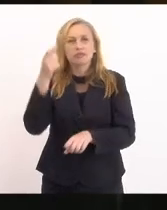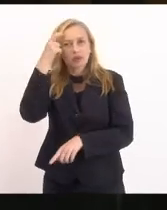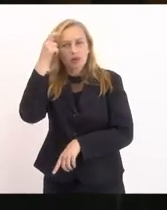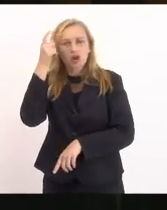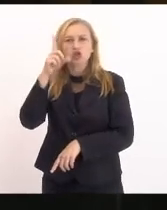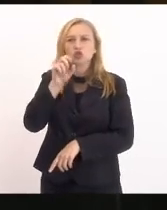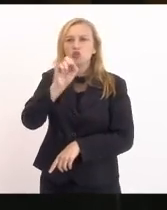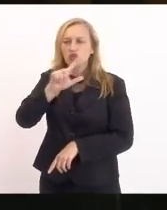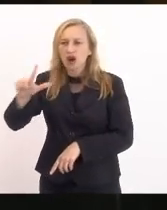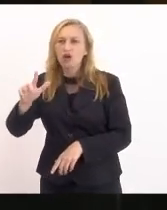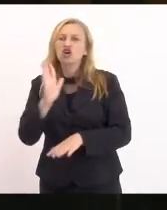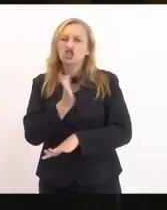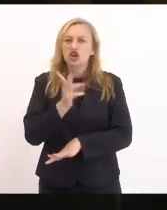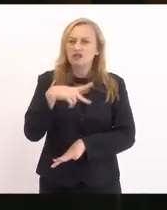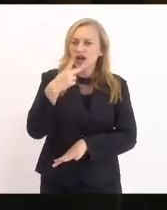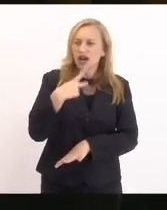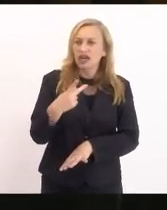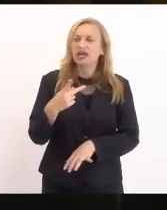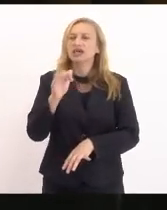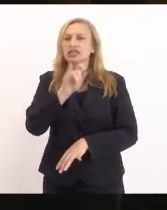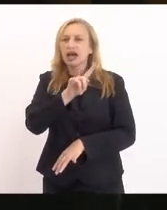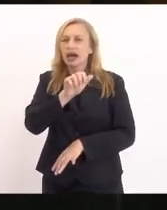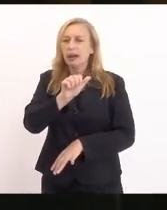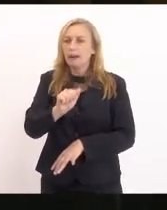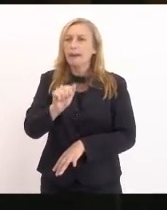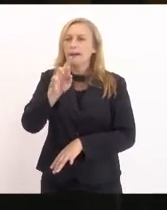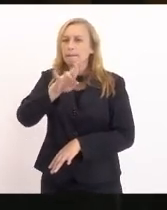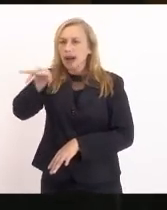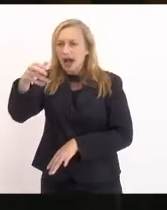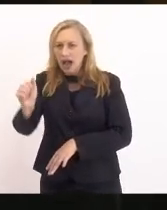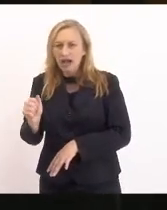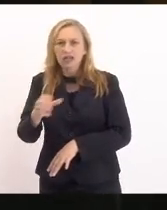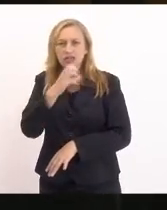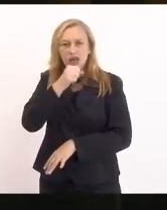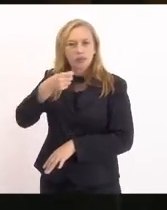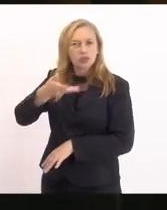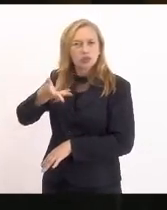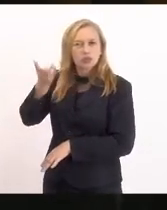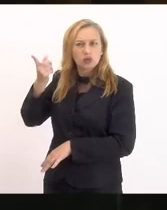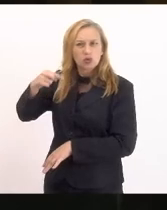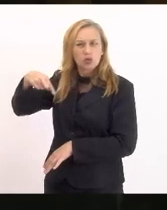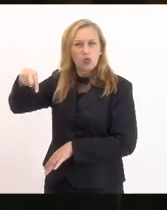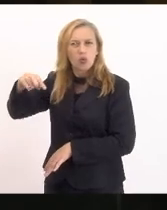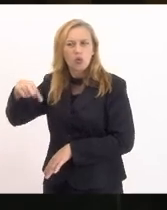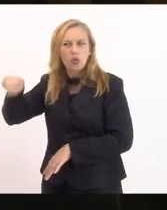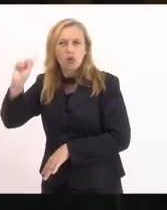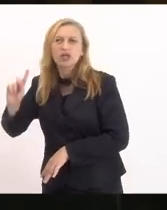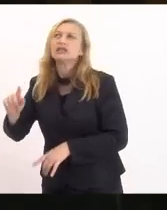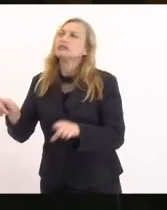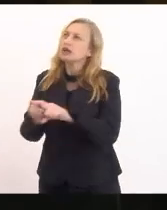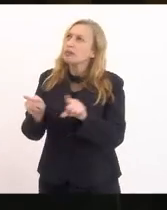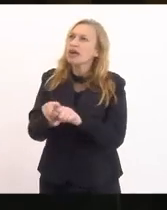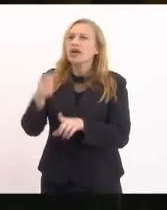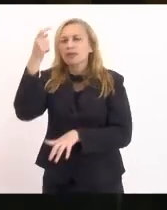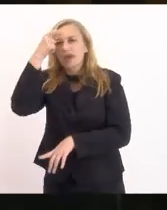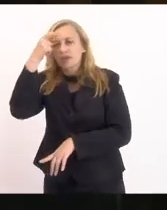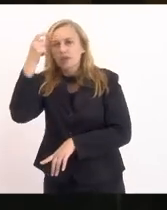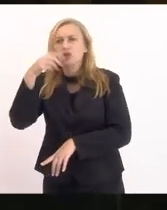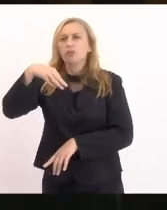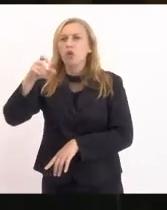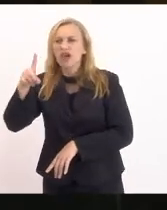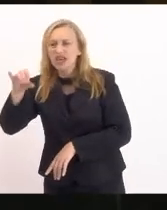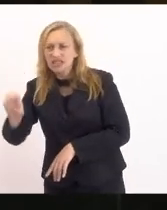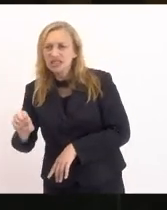Durval. Já mencionei o ato que teve na Barra na semana retrasada, no sábado retrasado, também de indignação e em memória de